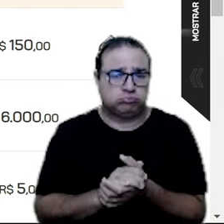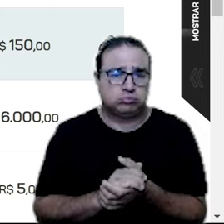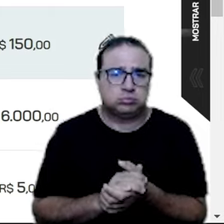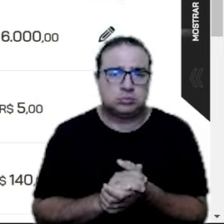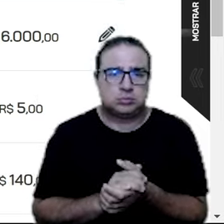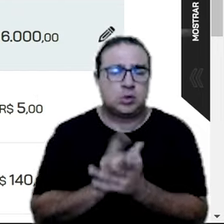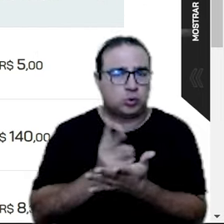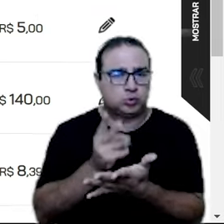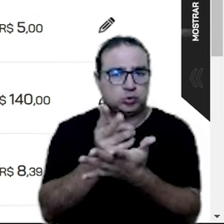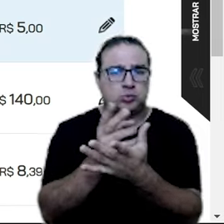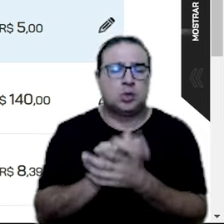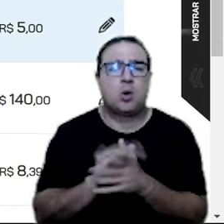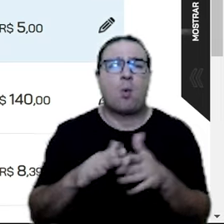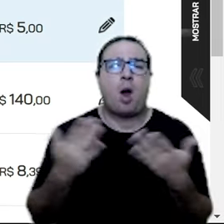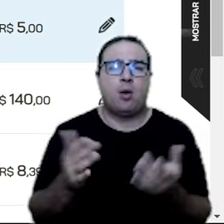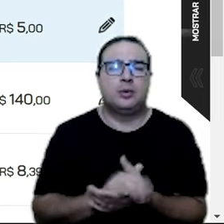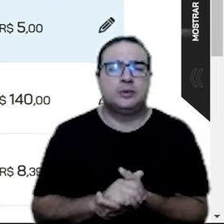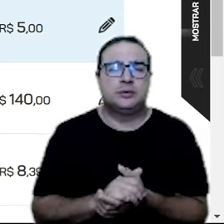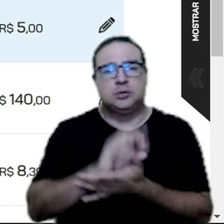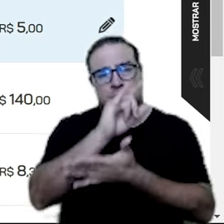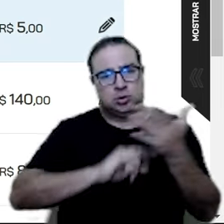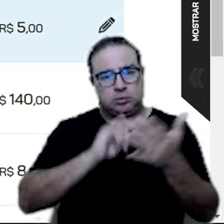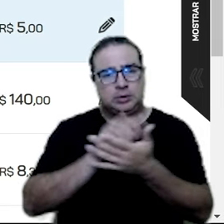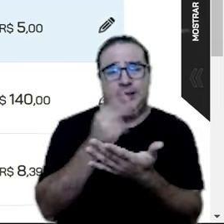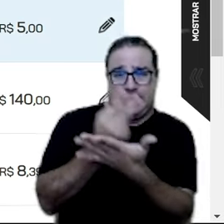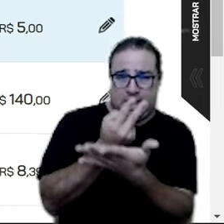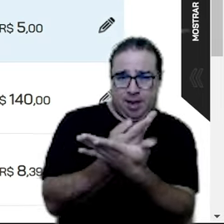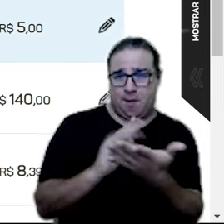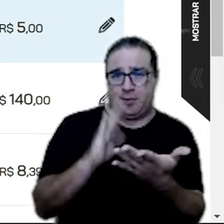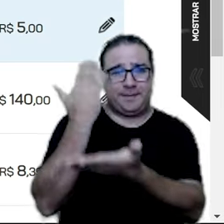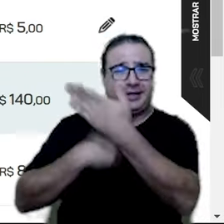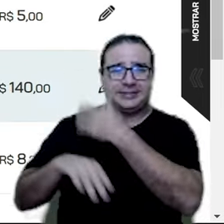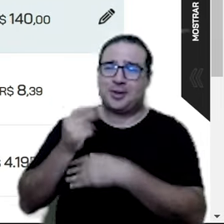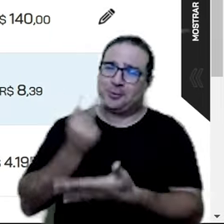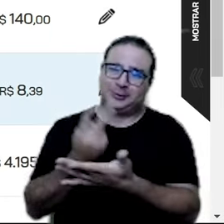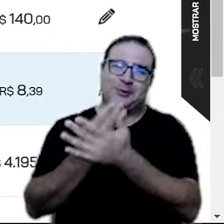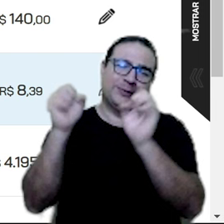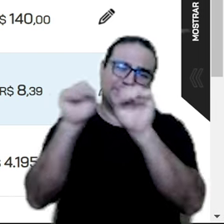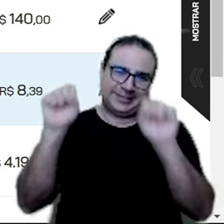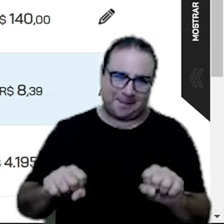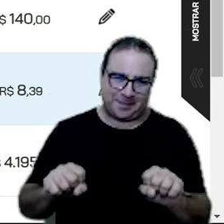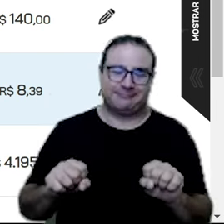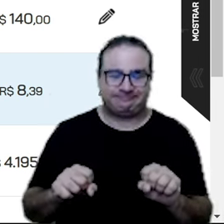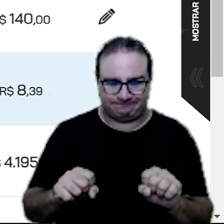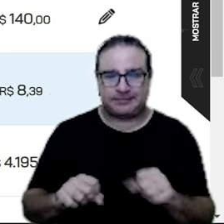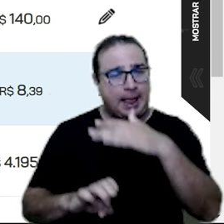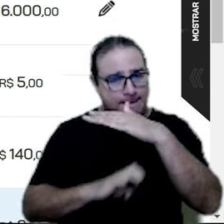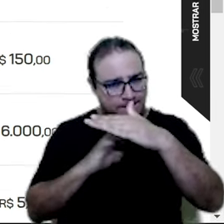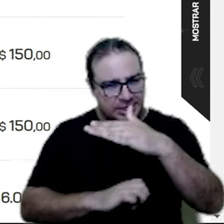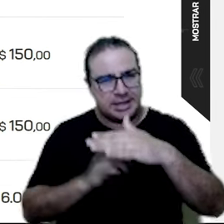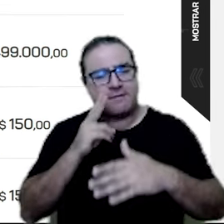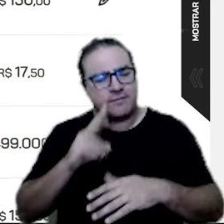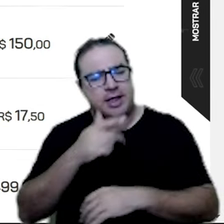ainda persiste né Qual é documento com erro quando a gente emitiu ele fica no sistema tá a